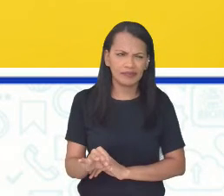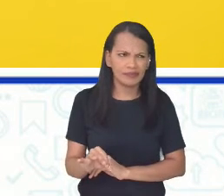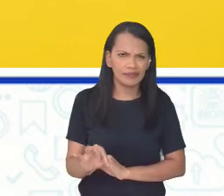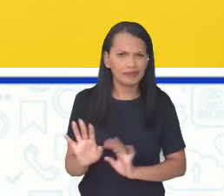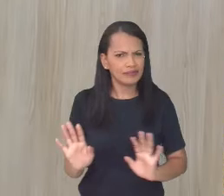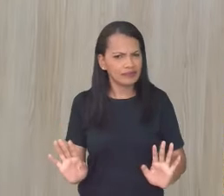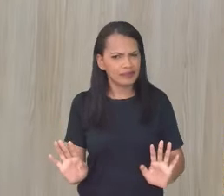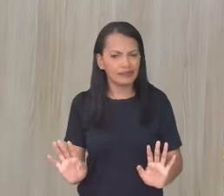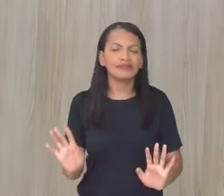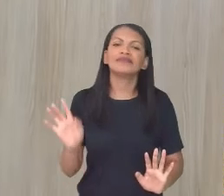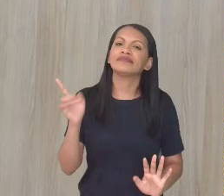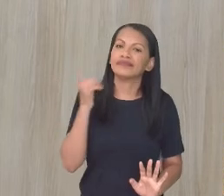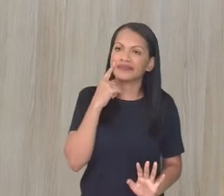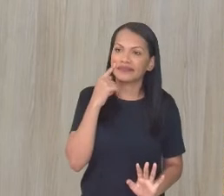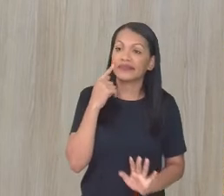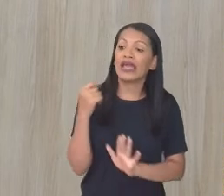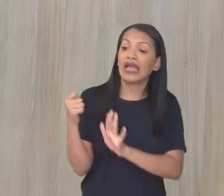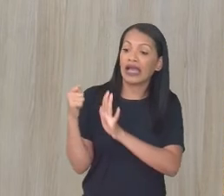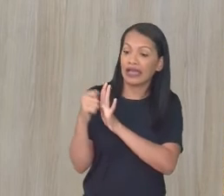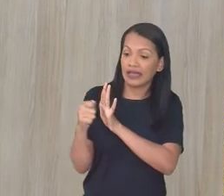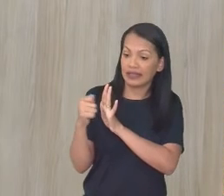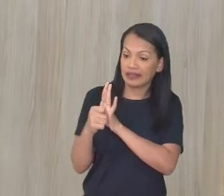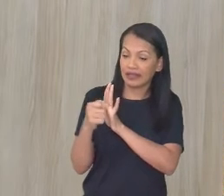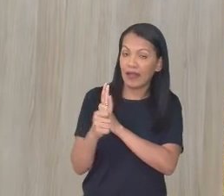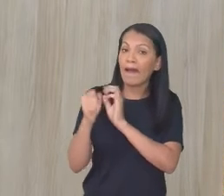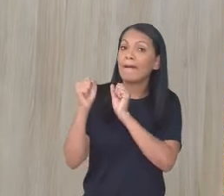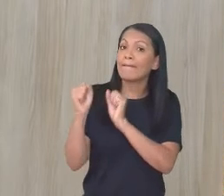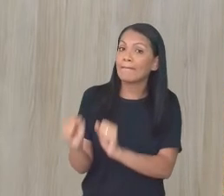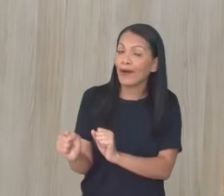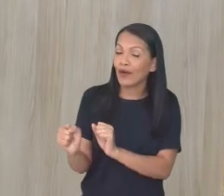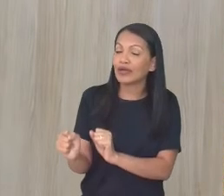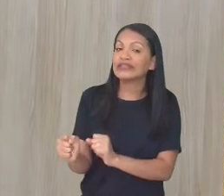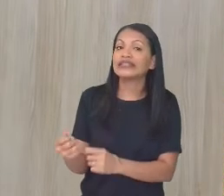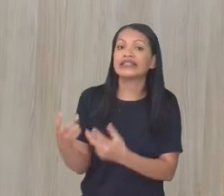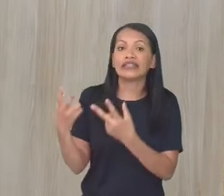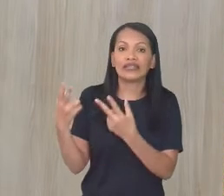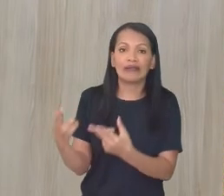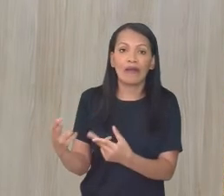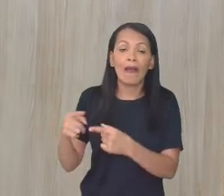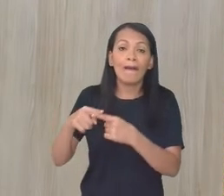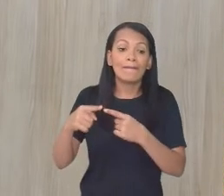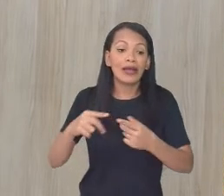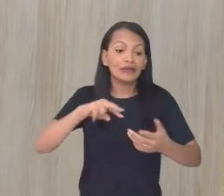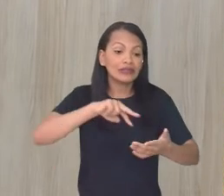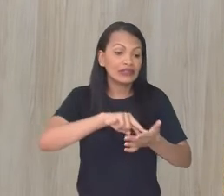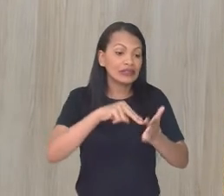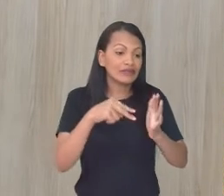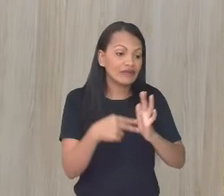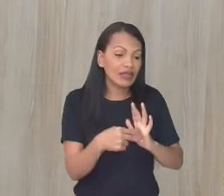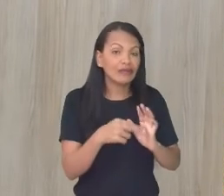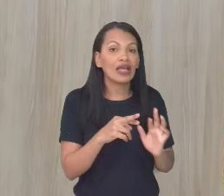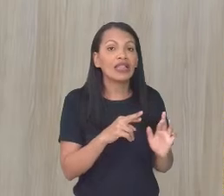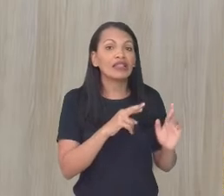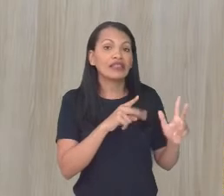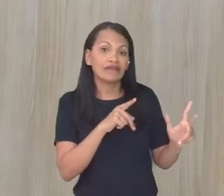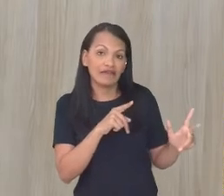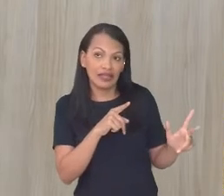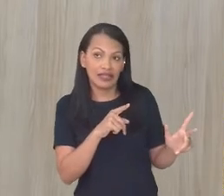Não. A escrita pode ser até igual, mas o significado é diferente, não